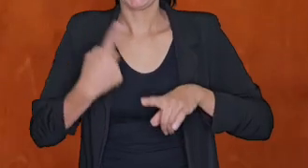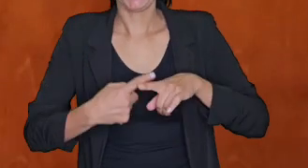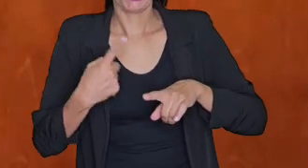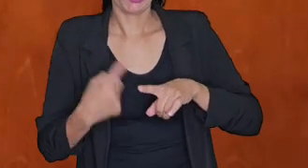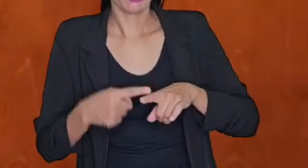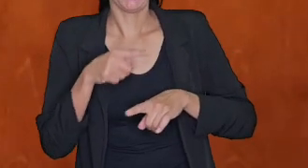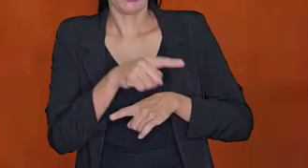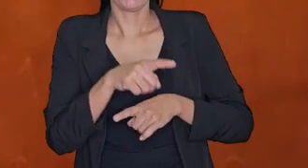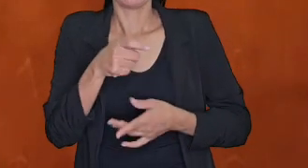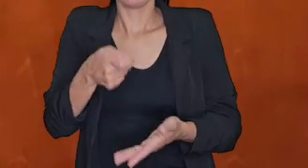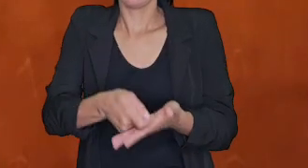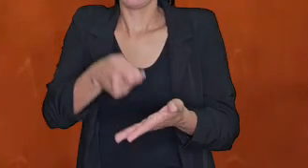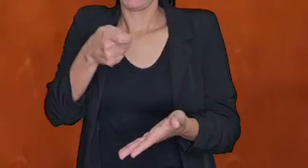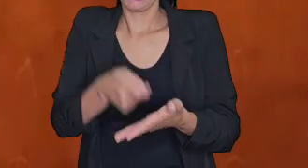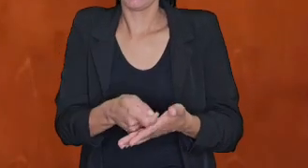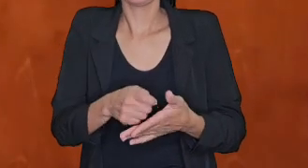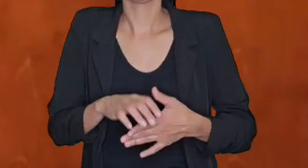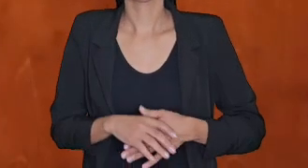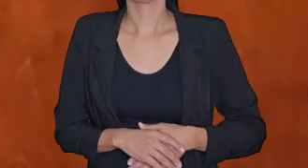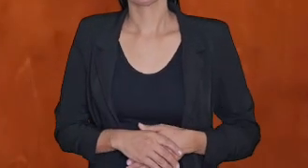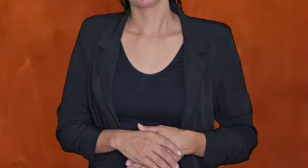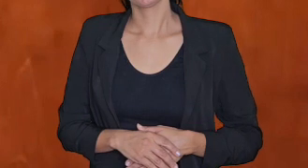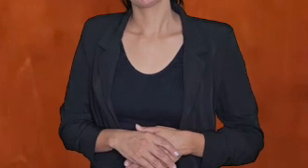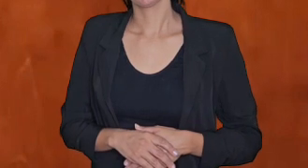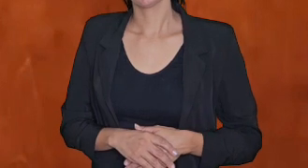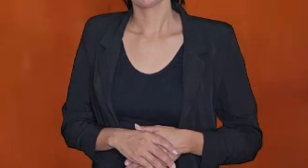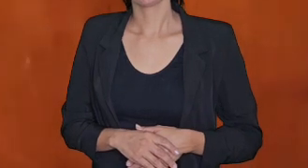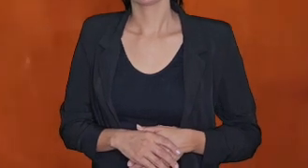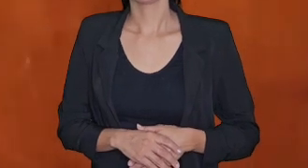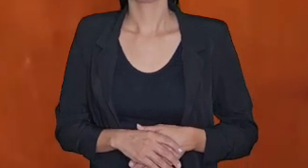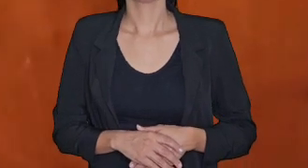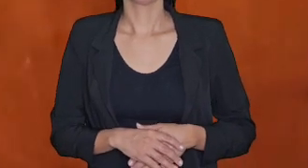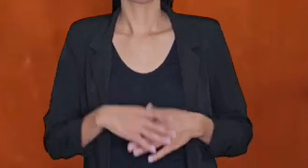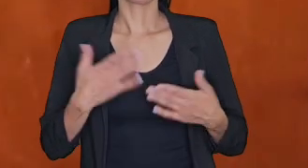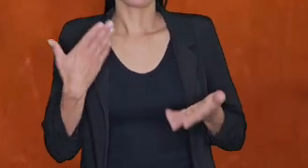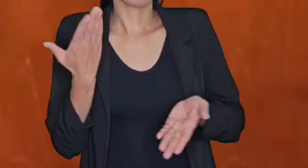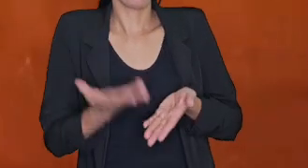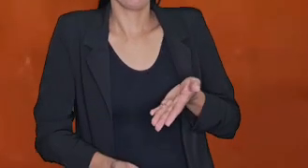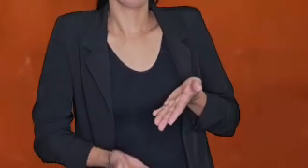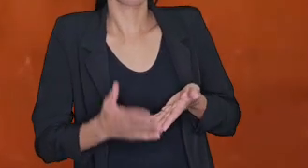nessa questão de apresentação, porque o que exige